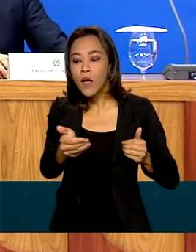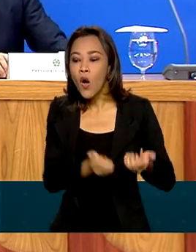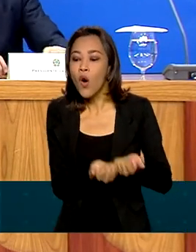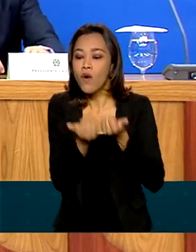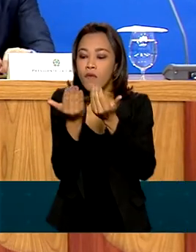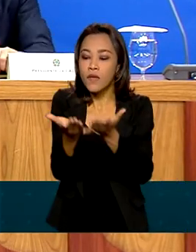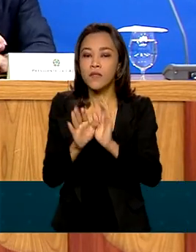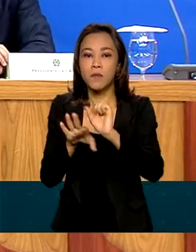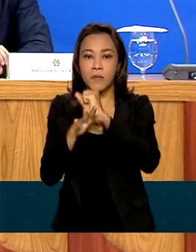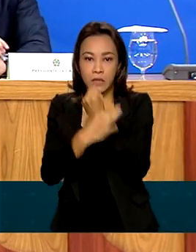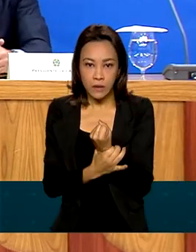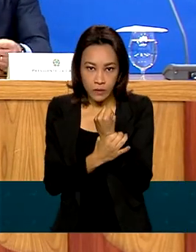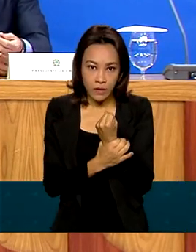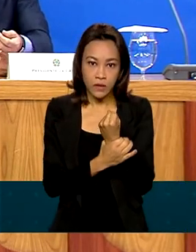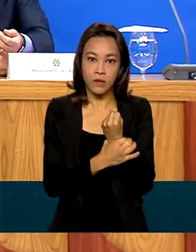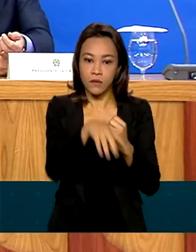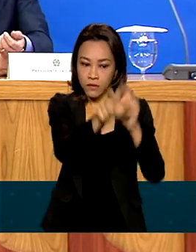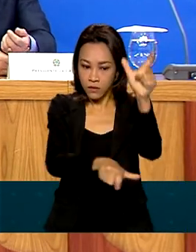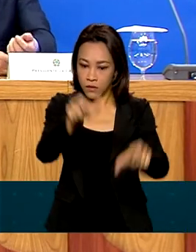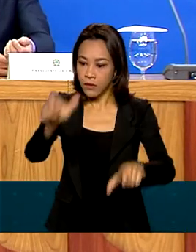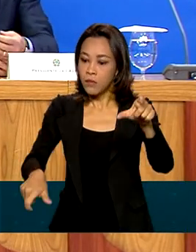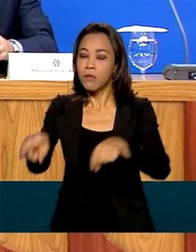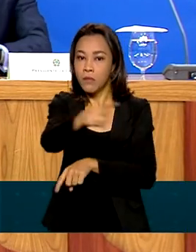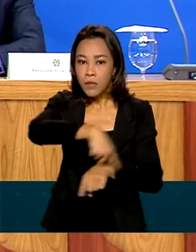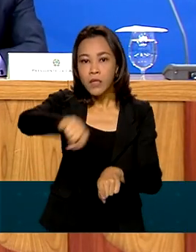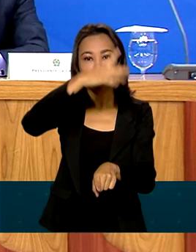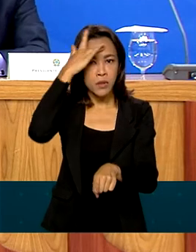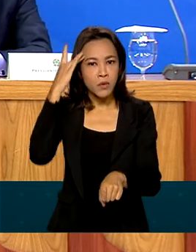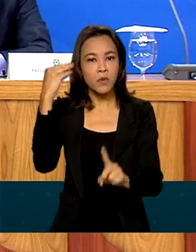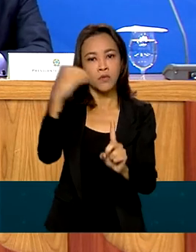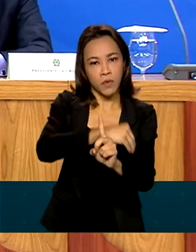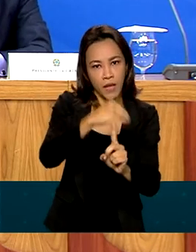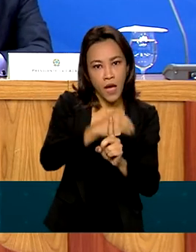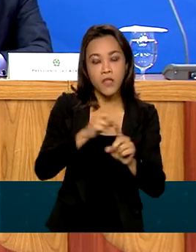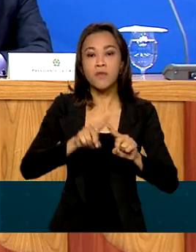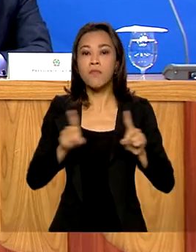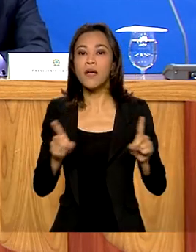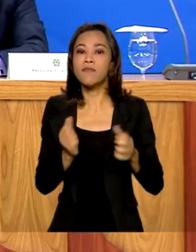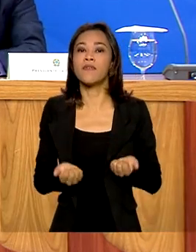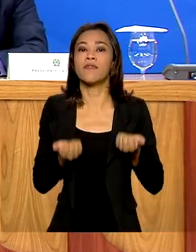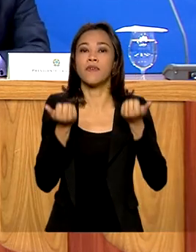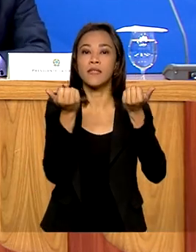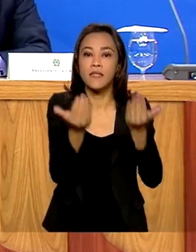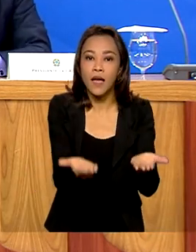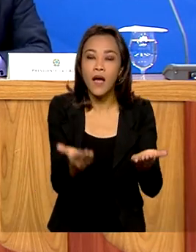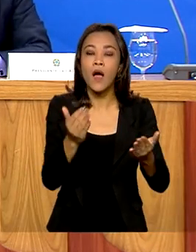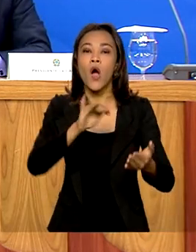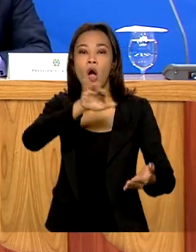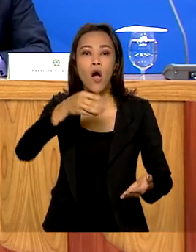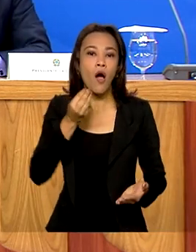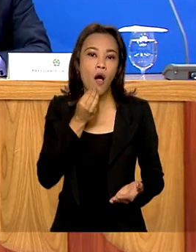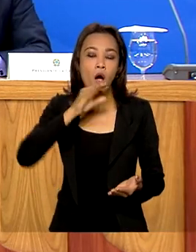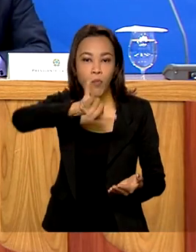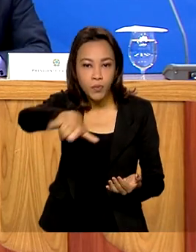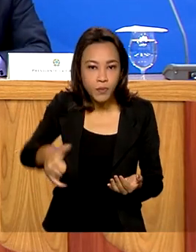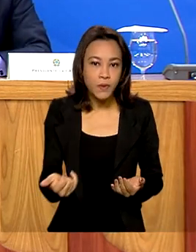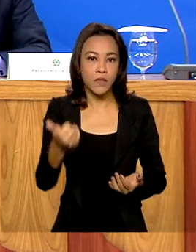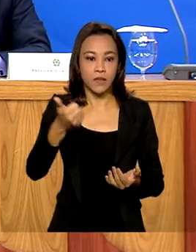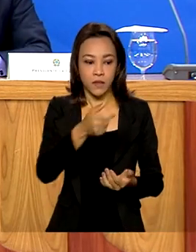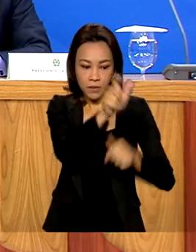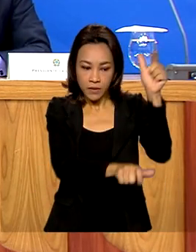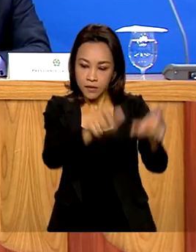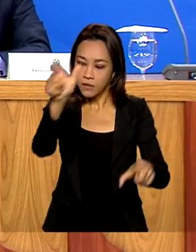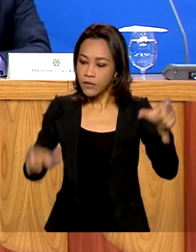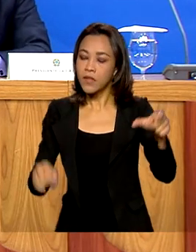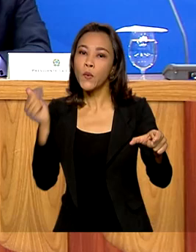proteção para a população em situação de vulnerabilidade, mas também ofereça trilhas de emancipação para que o cidadão consiga cada vez mais